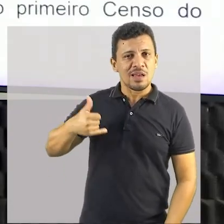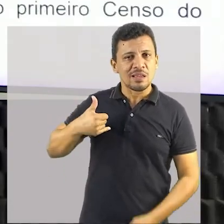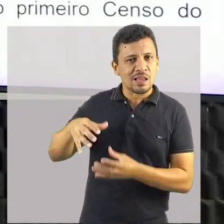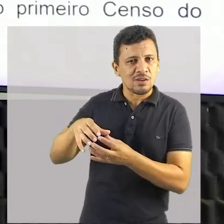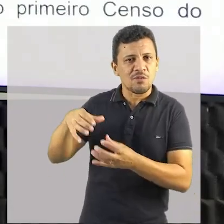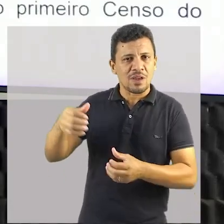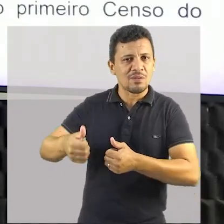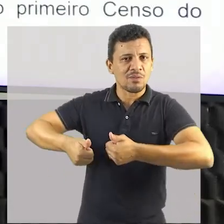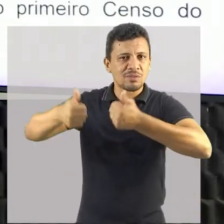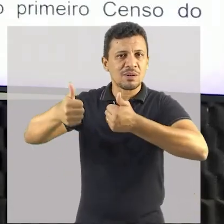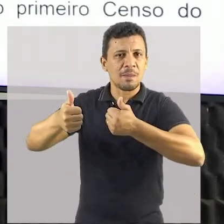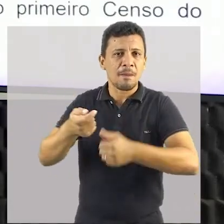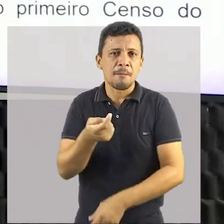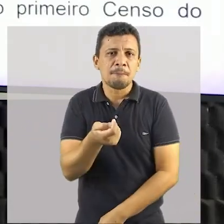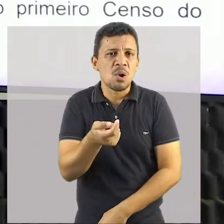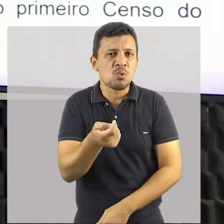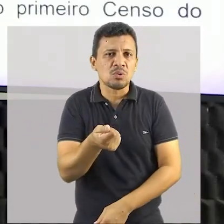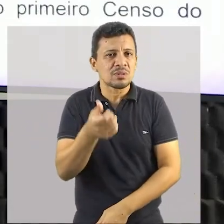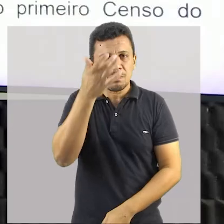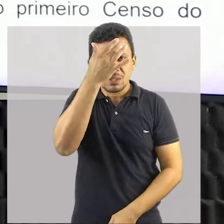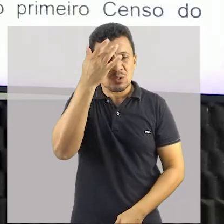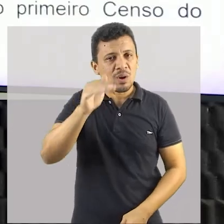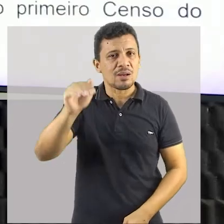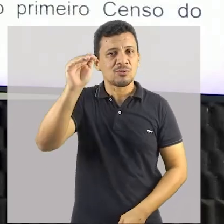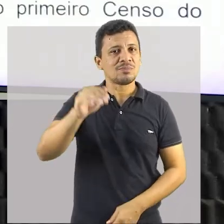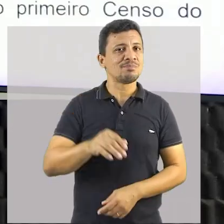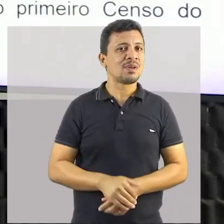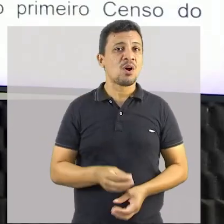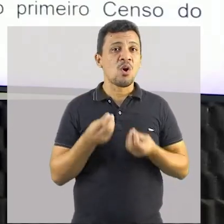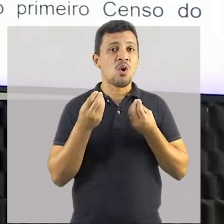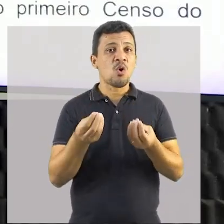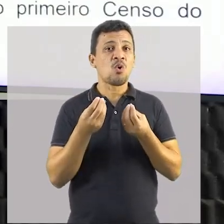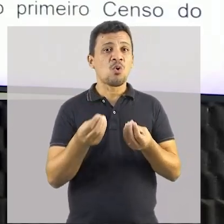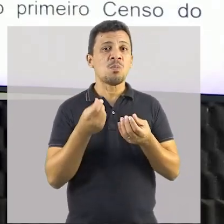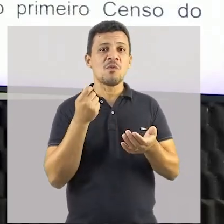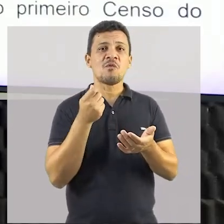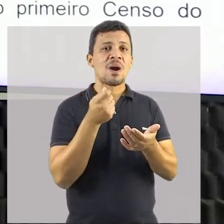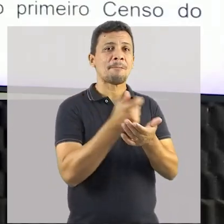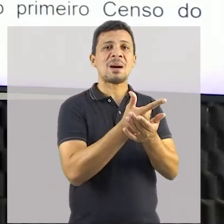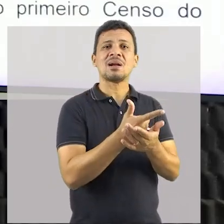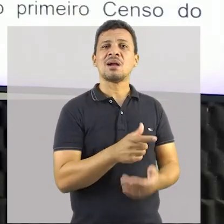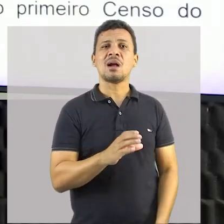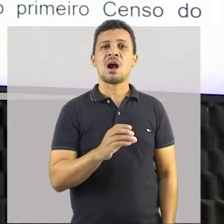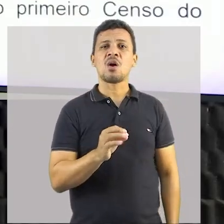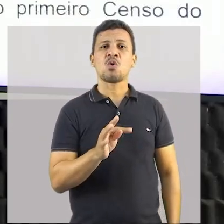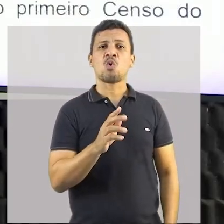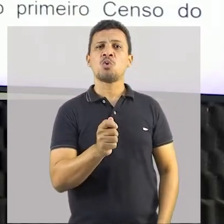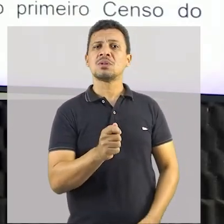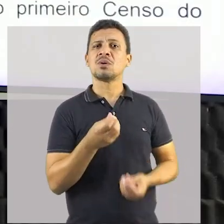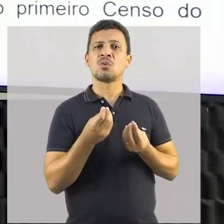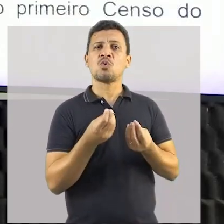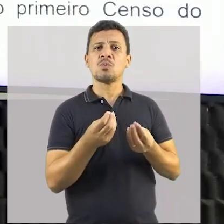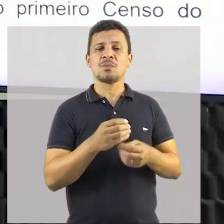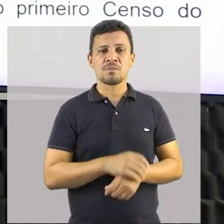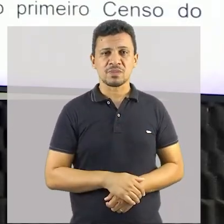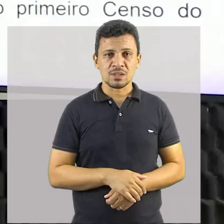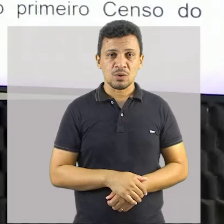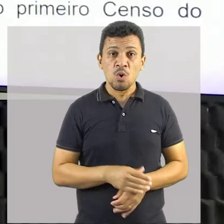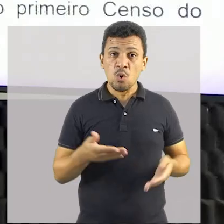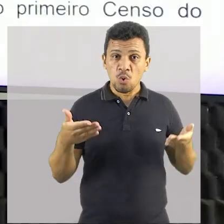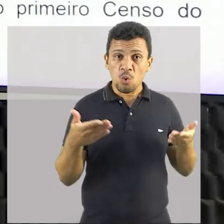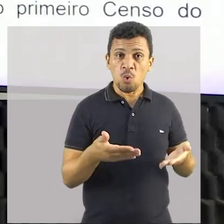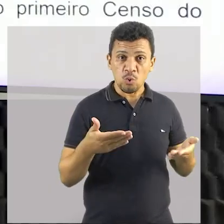serão poucos adultos. E aí a pergunta que fica é, como é que a gente vai pagar as contas? Porque os muitos adultos